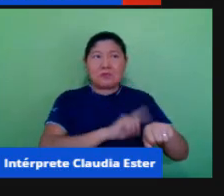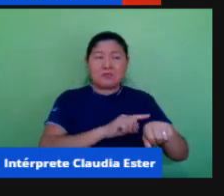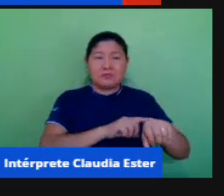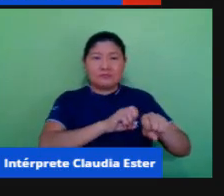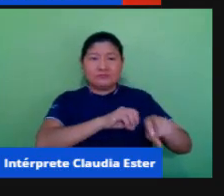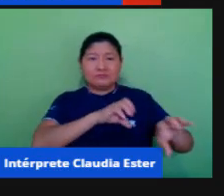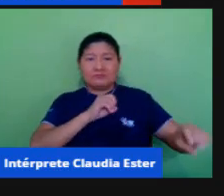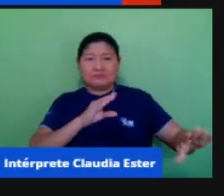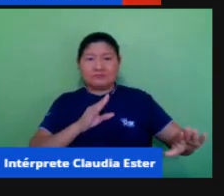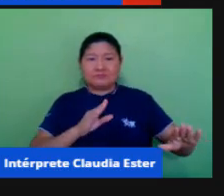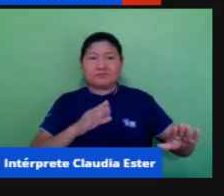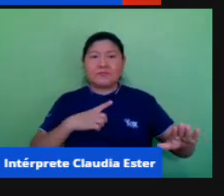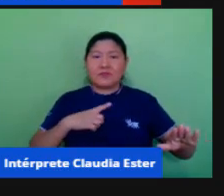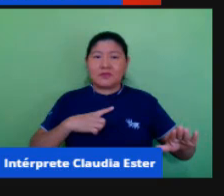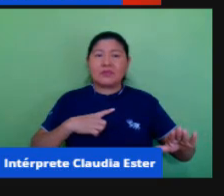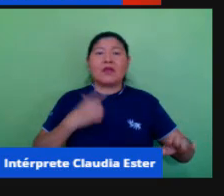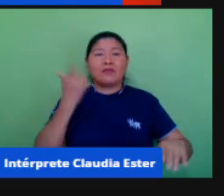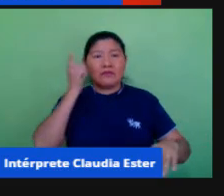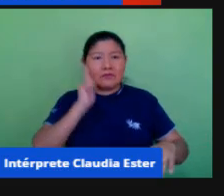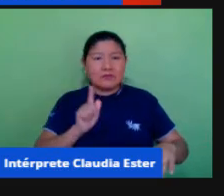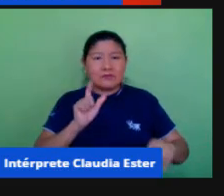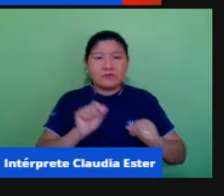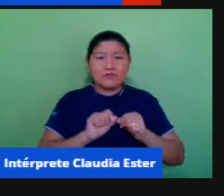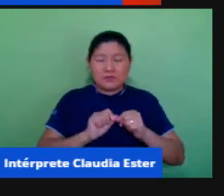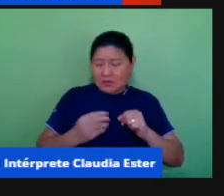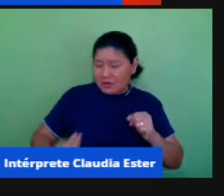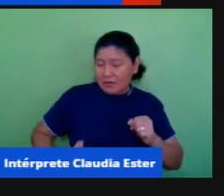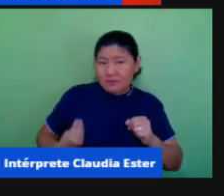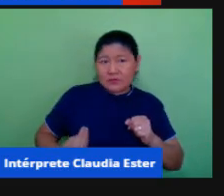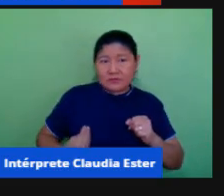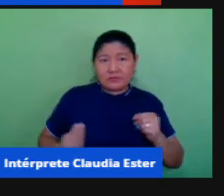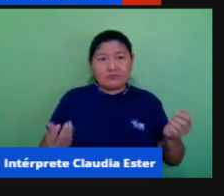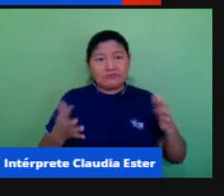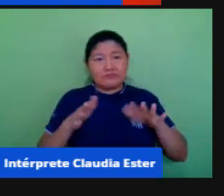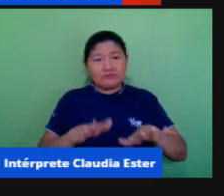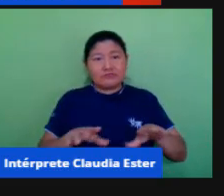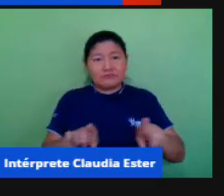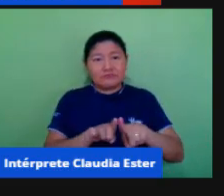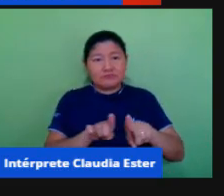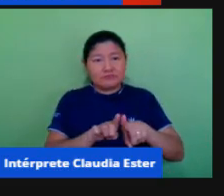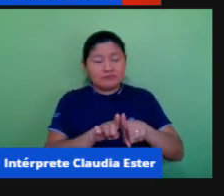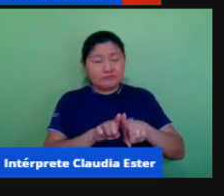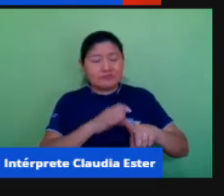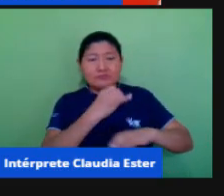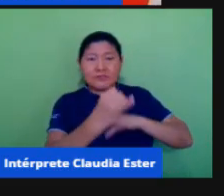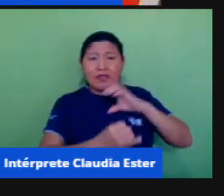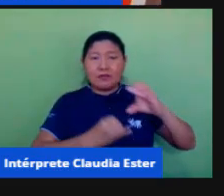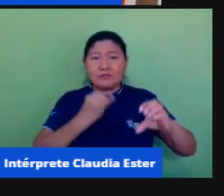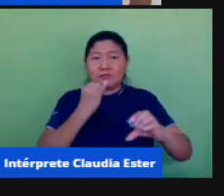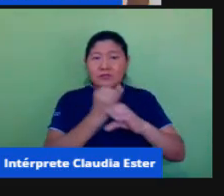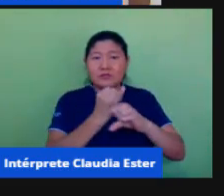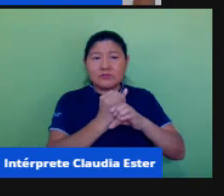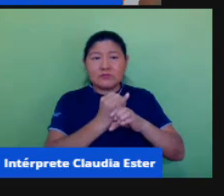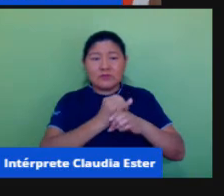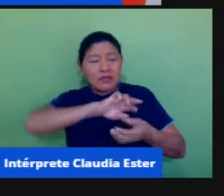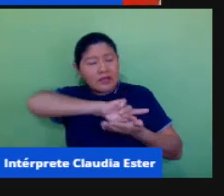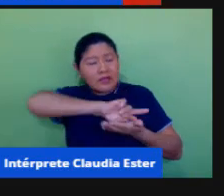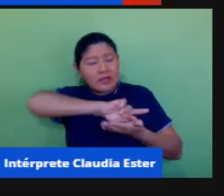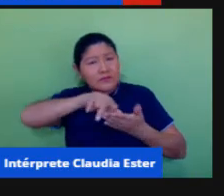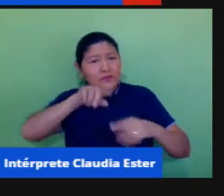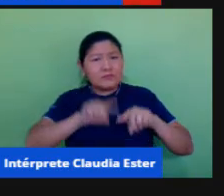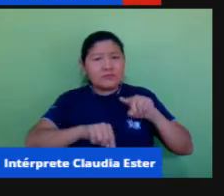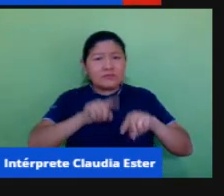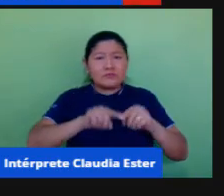atividades executadas de forma física e com inclusão de materiais digitais, videoaula, podcast, pesquisa, game e